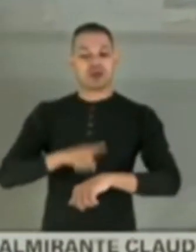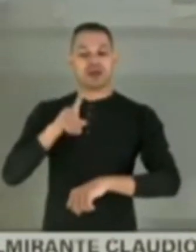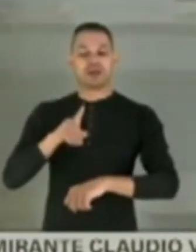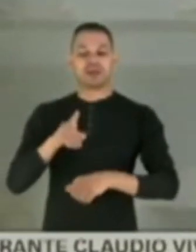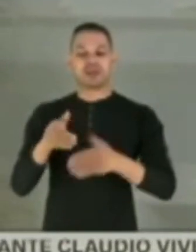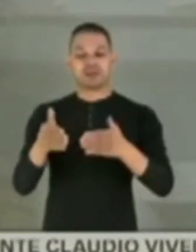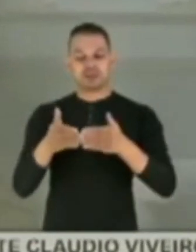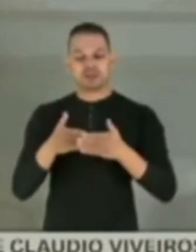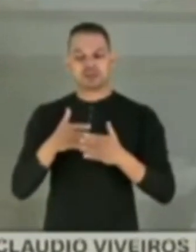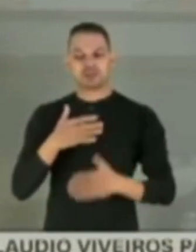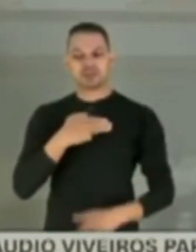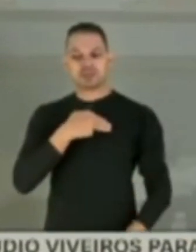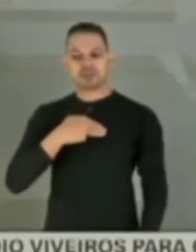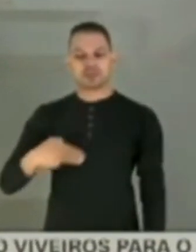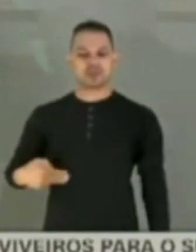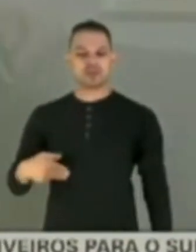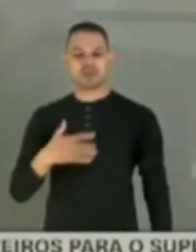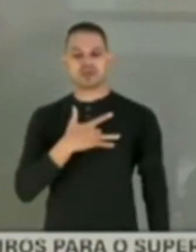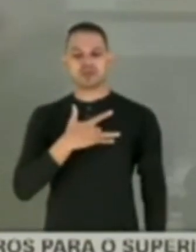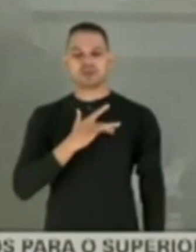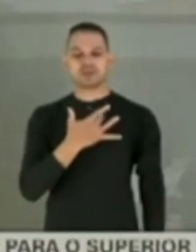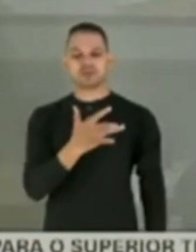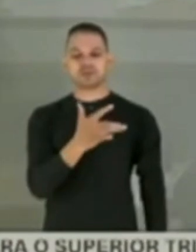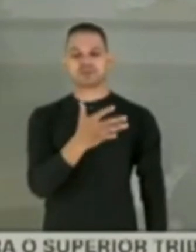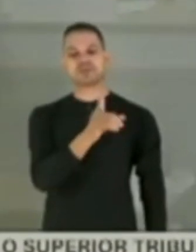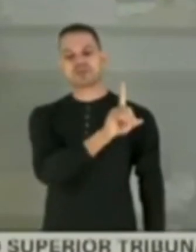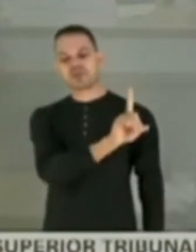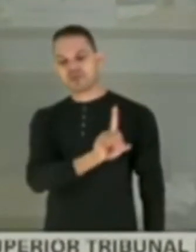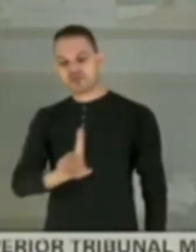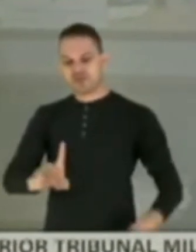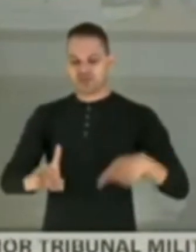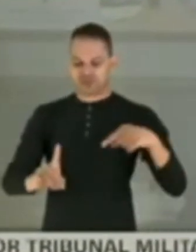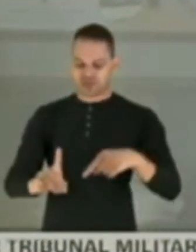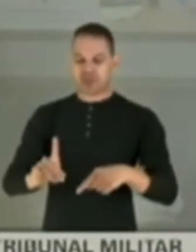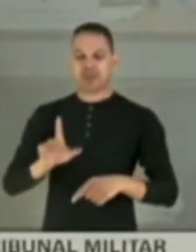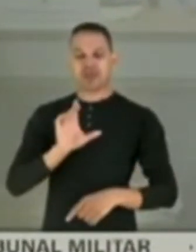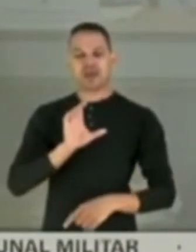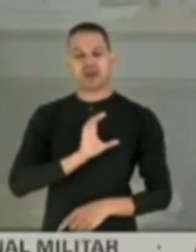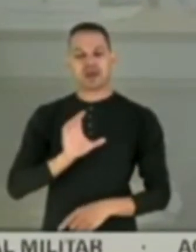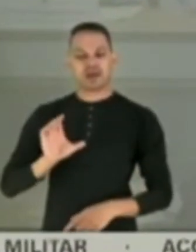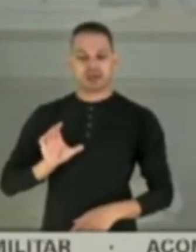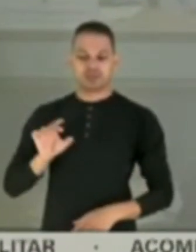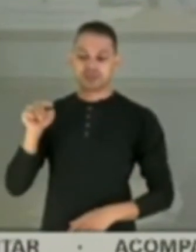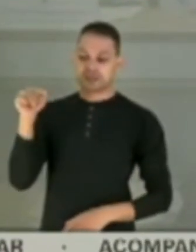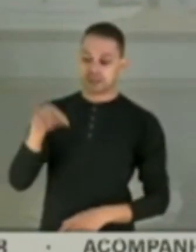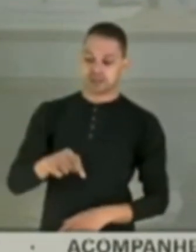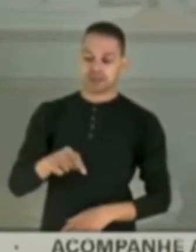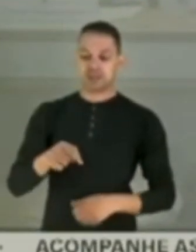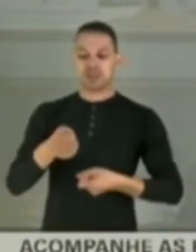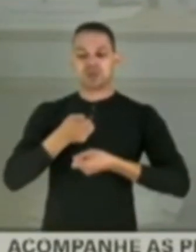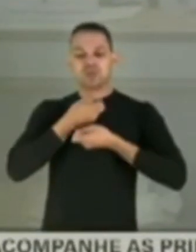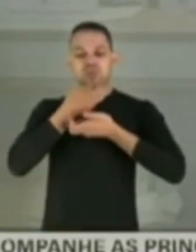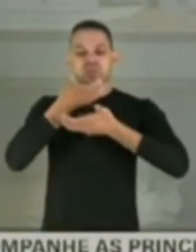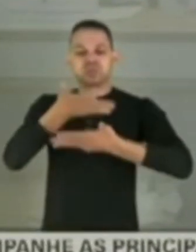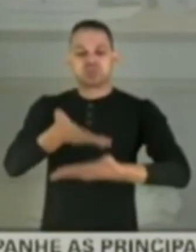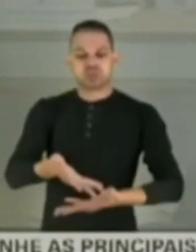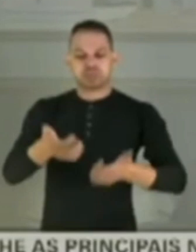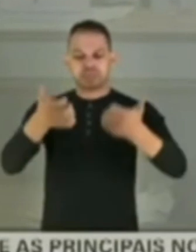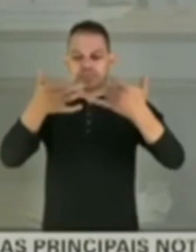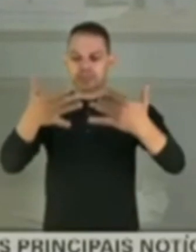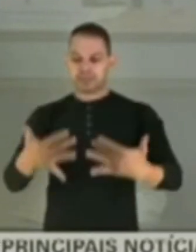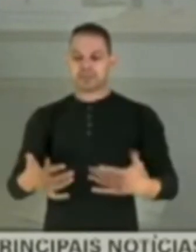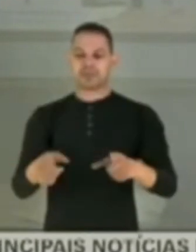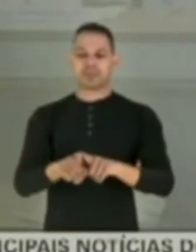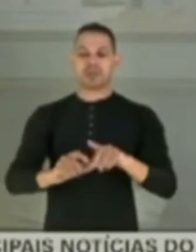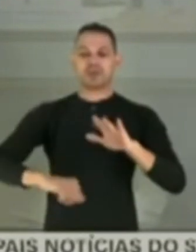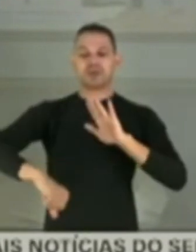do ministro Onyx Lorenzotto para essa comissão, né, para que ele venha depor sobre um